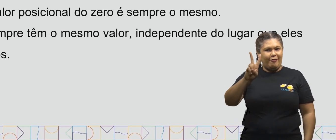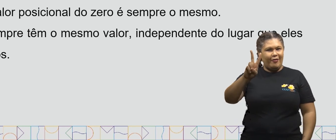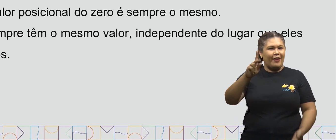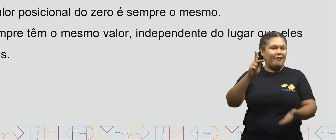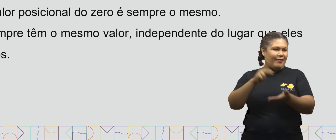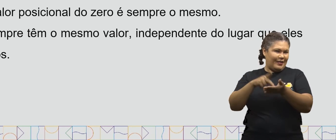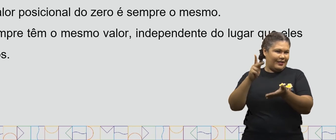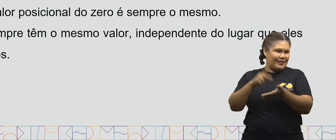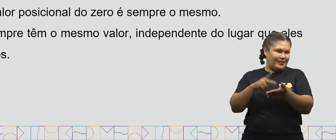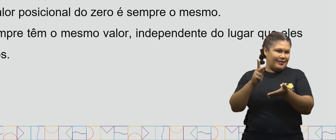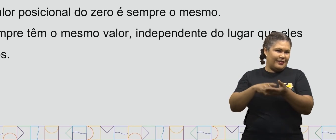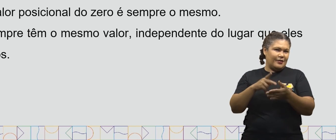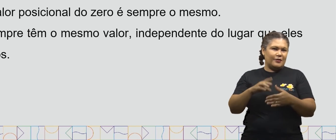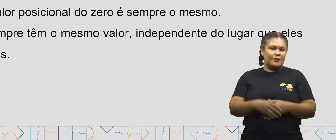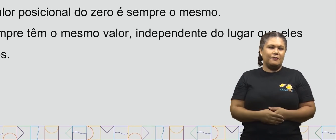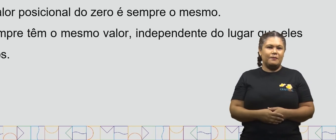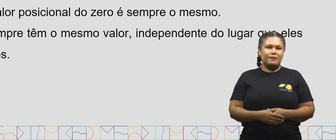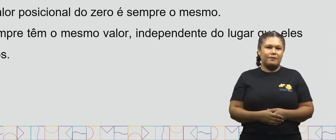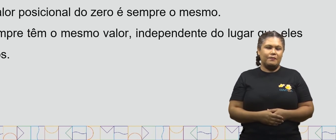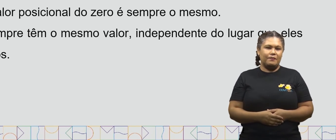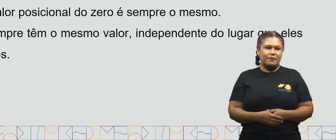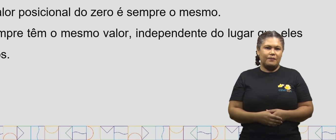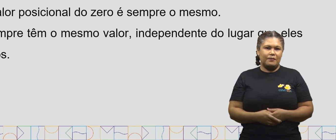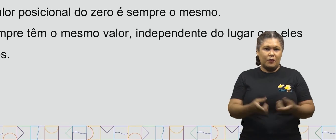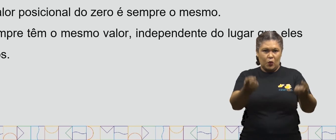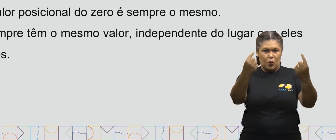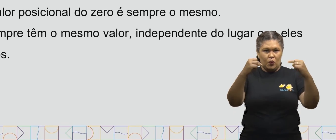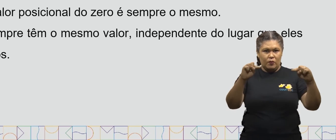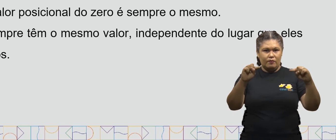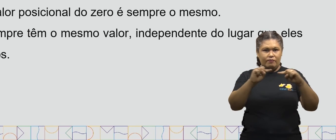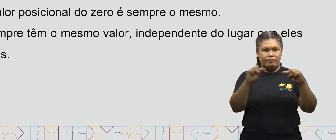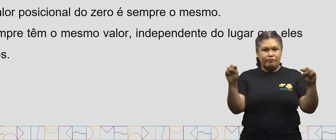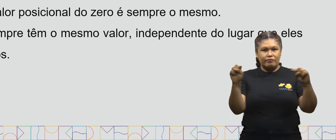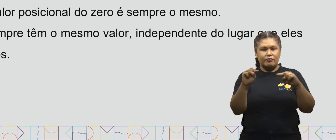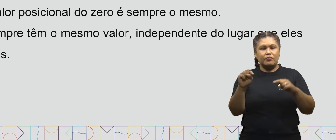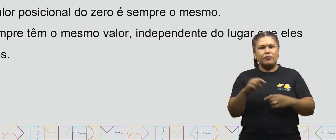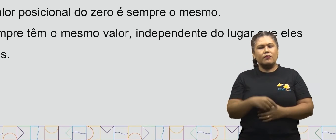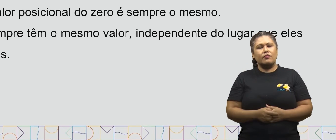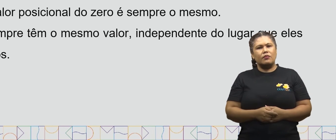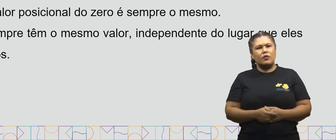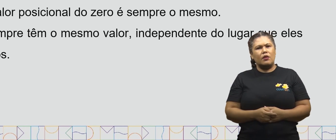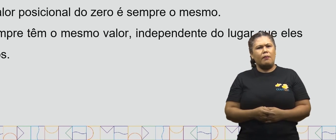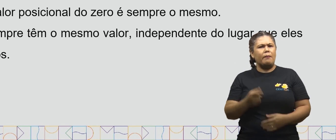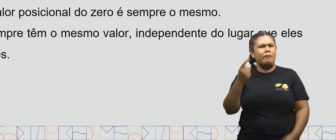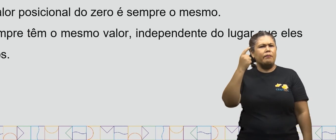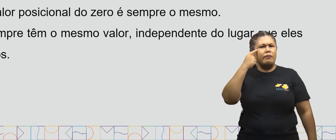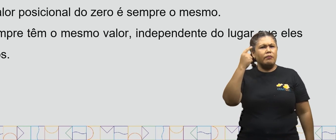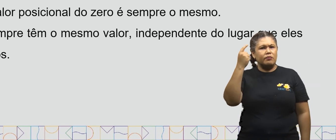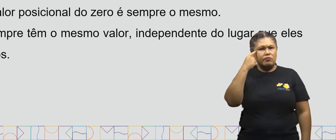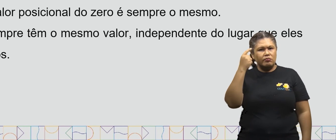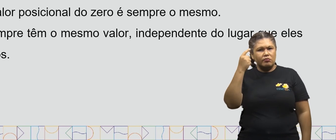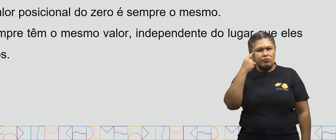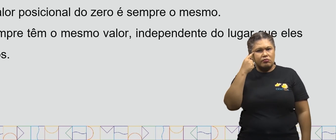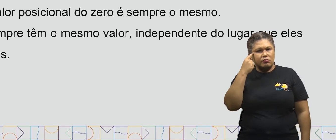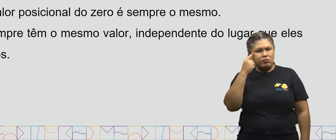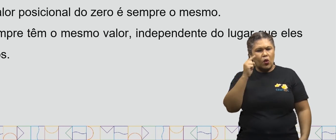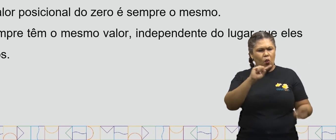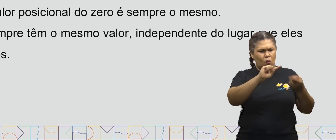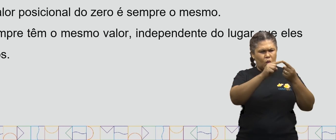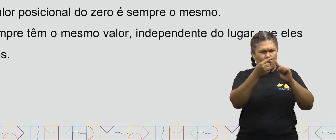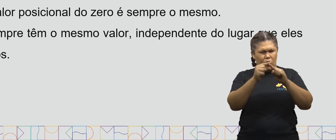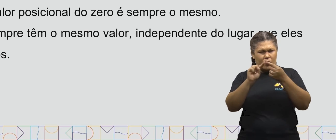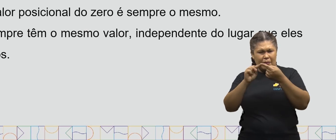é verdadeiro. Vamos lá para outra pergunta. Levando em consideração